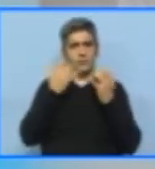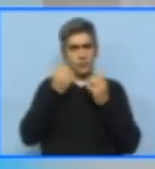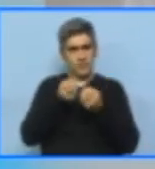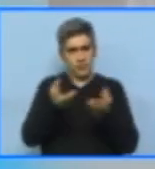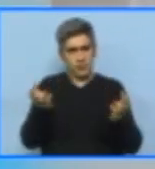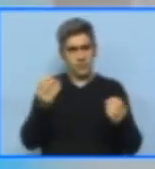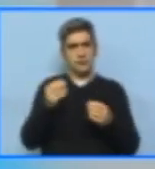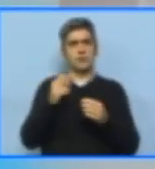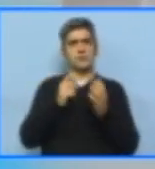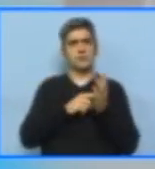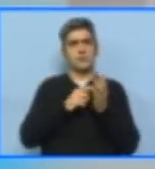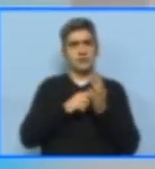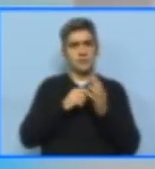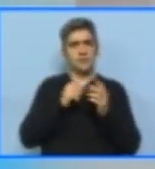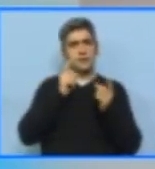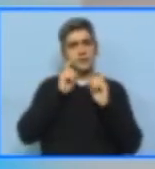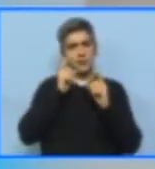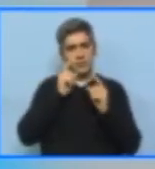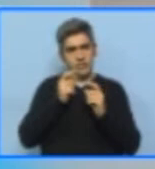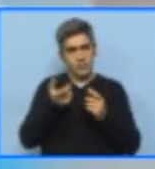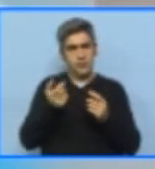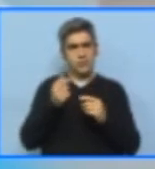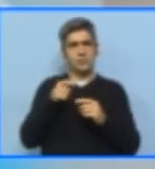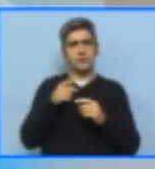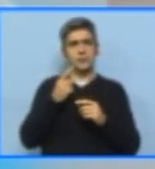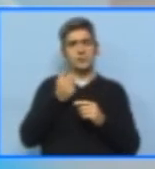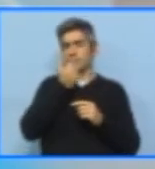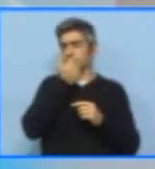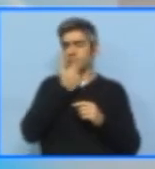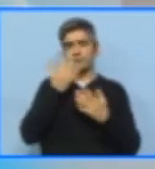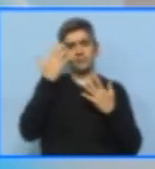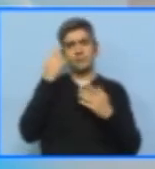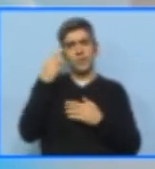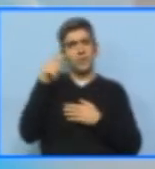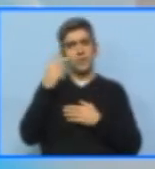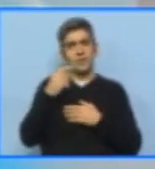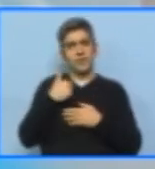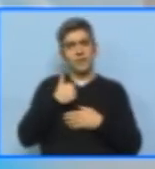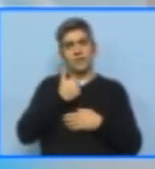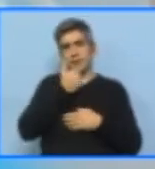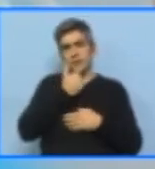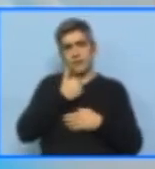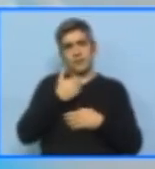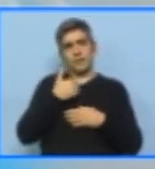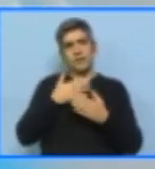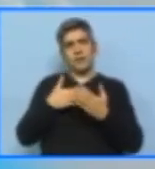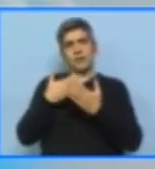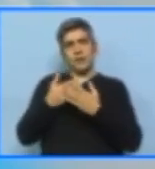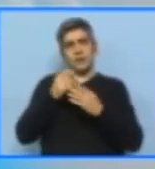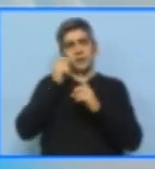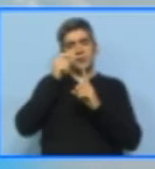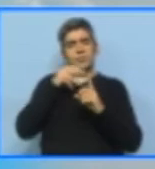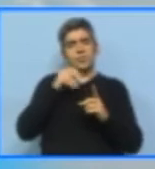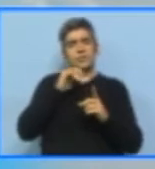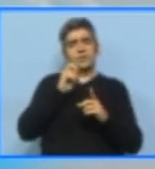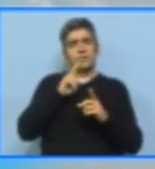informação, na necessidade de entretenimento. Isso é uma graça única que eu remeto para o Monsenhor Lopes da